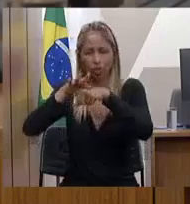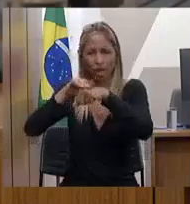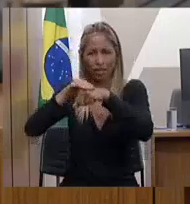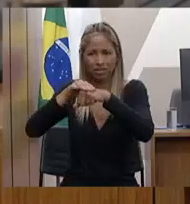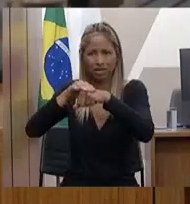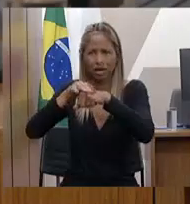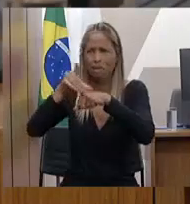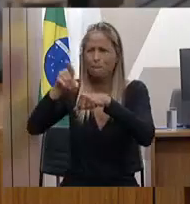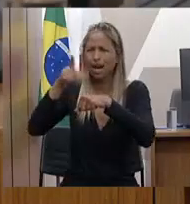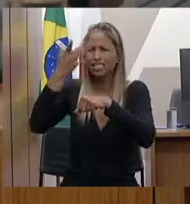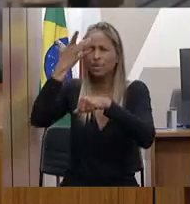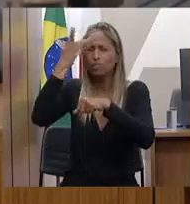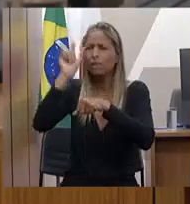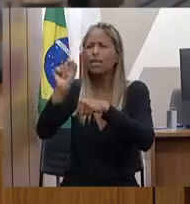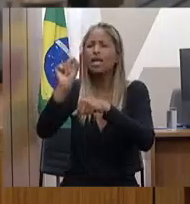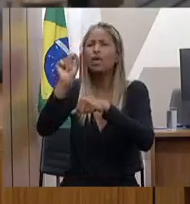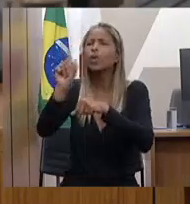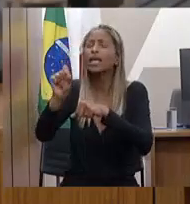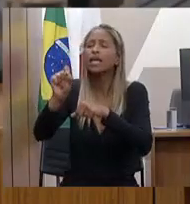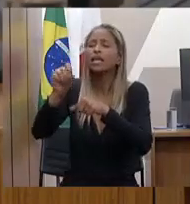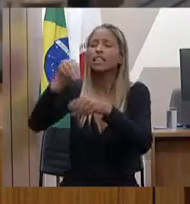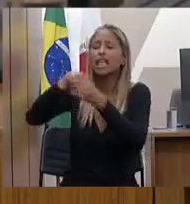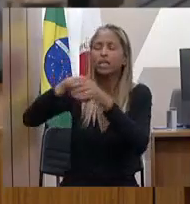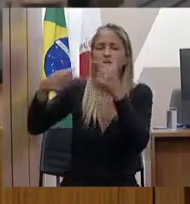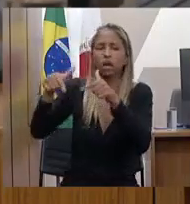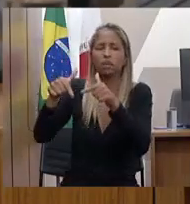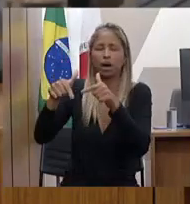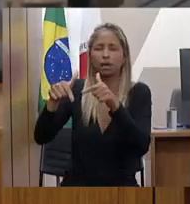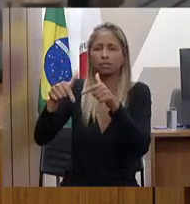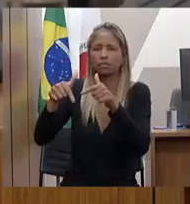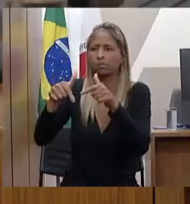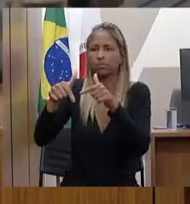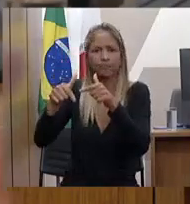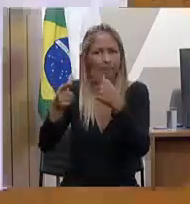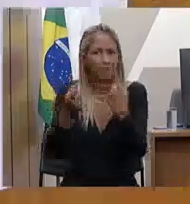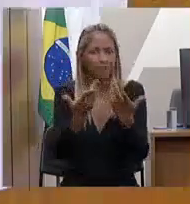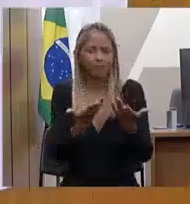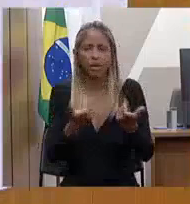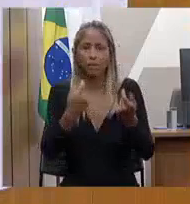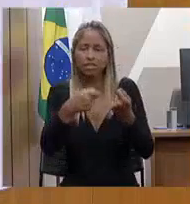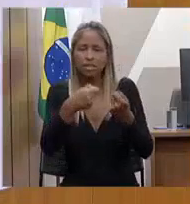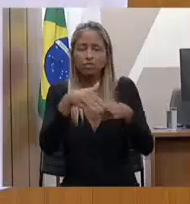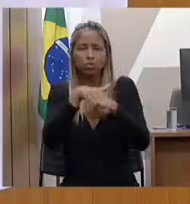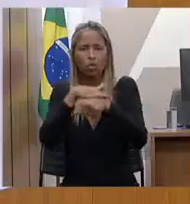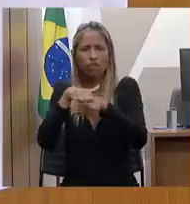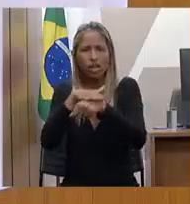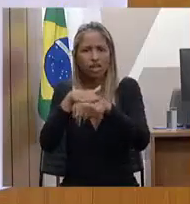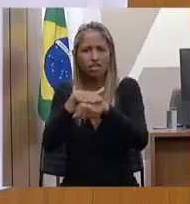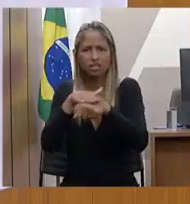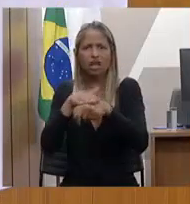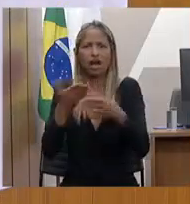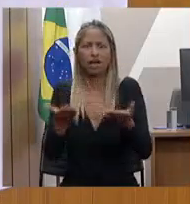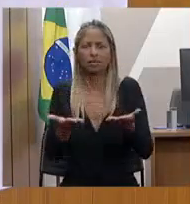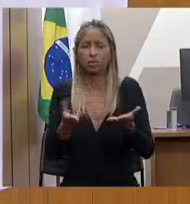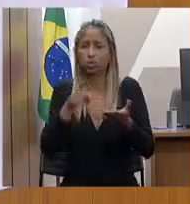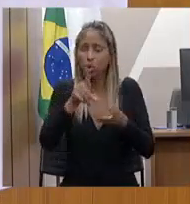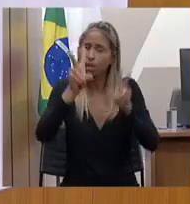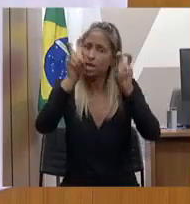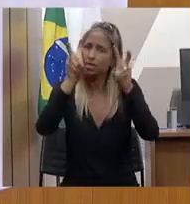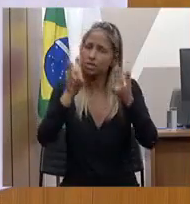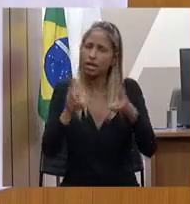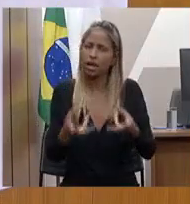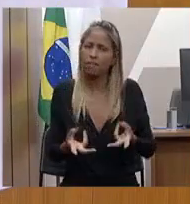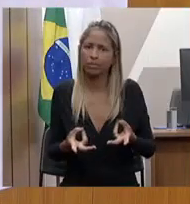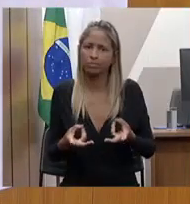não reconhece o vínculo com o trabalho né a gente precisa promover um amplo debate né que a razão já até ensinou alguma coisa né sobre